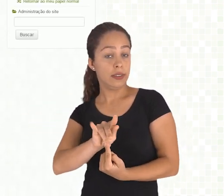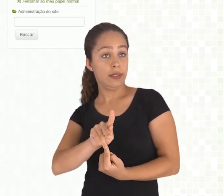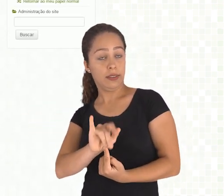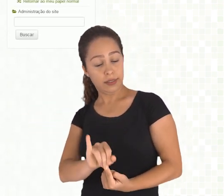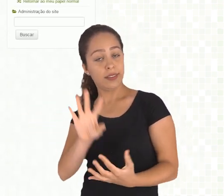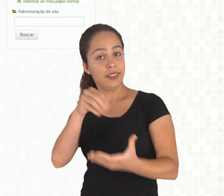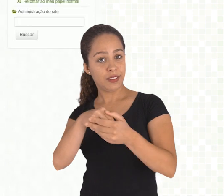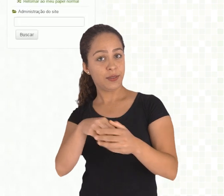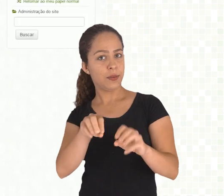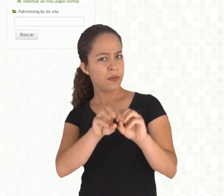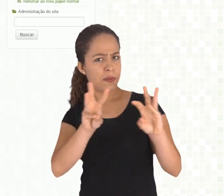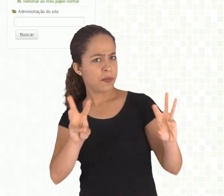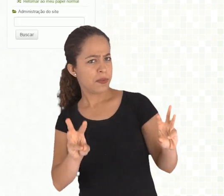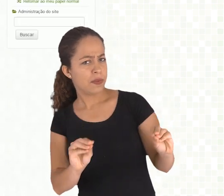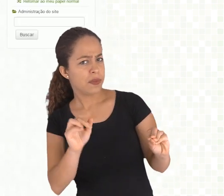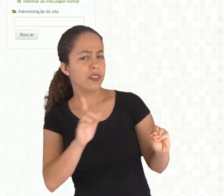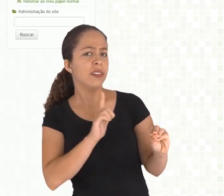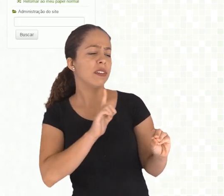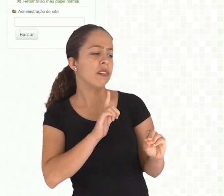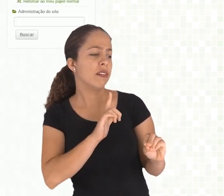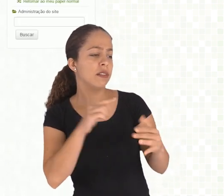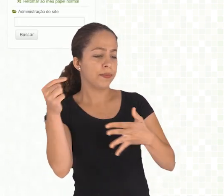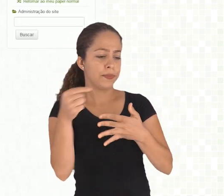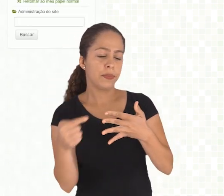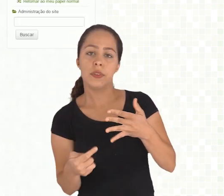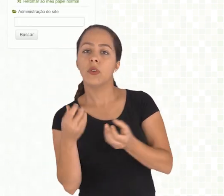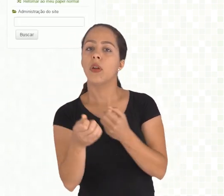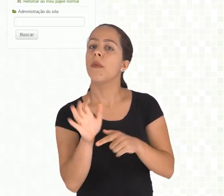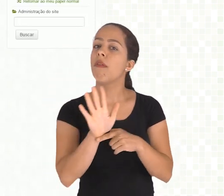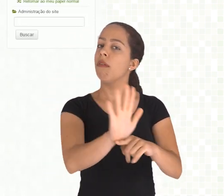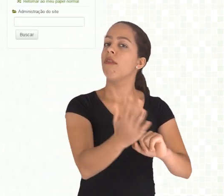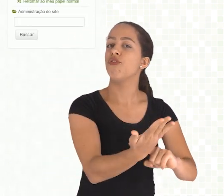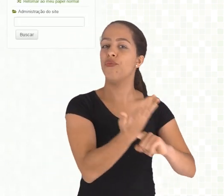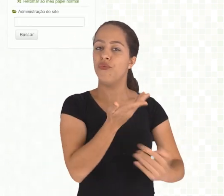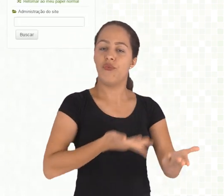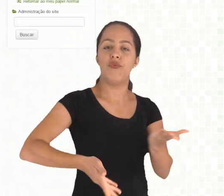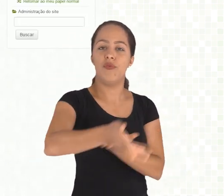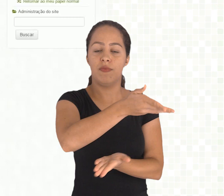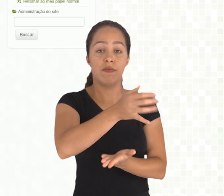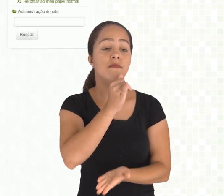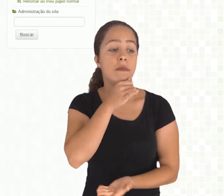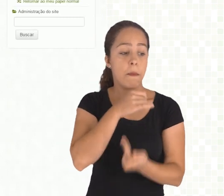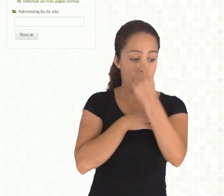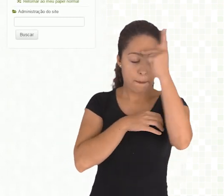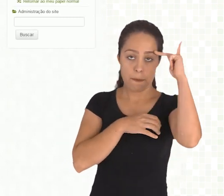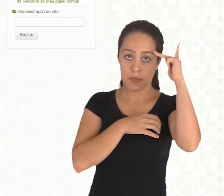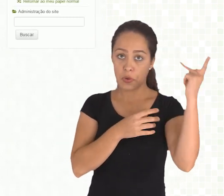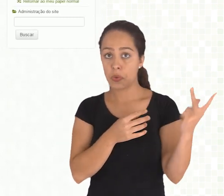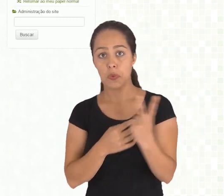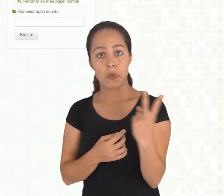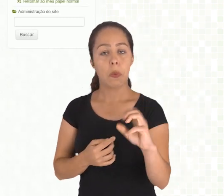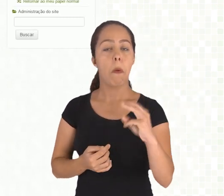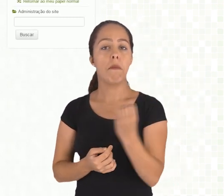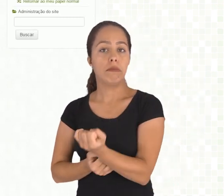recurso utilizado para a construção de conteúdo em colaboração de uma pessoa vai construir junto com a outra o conteúdo que está no